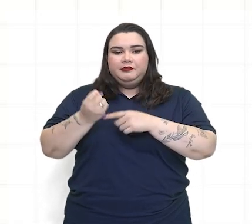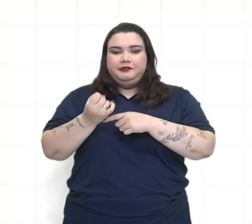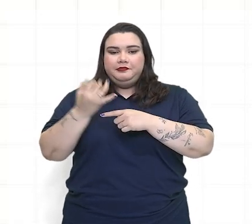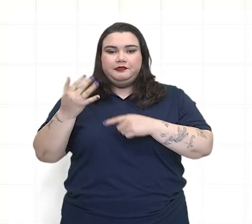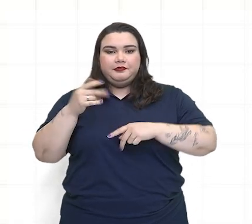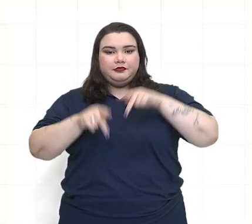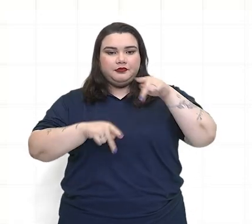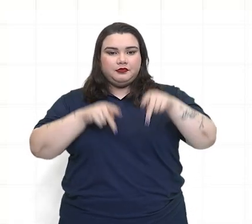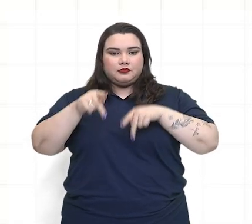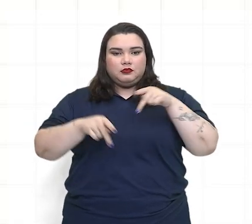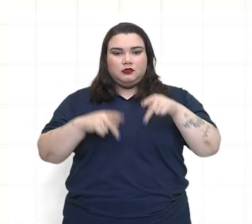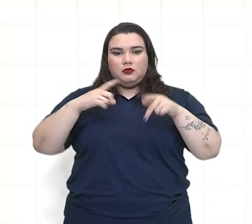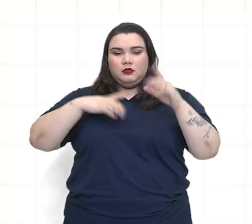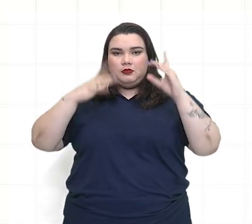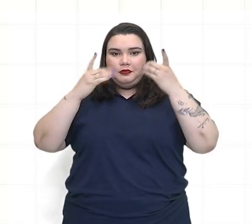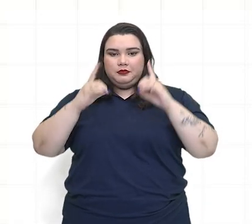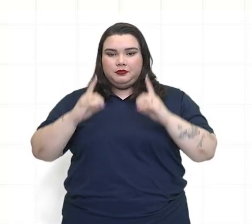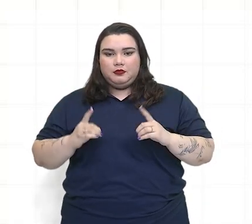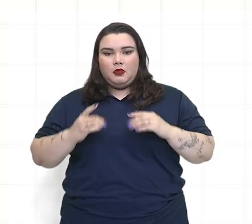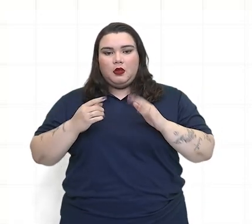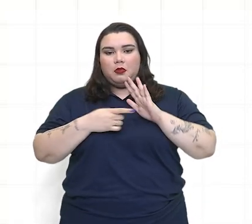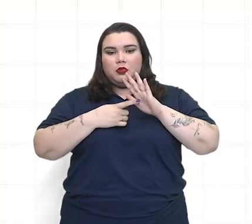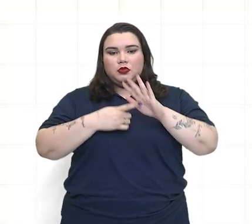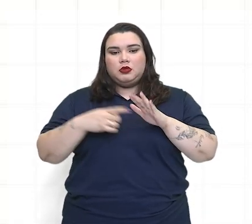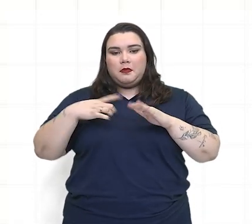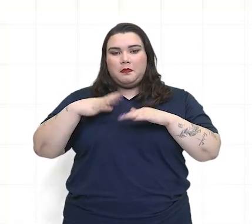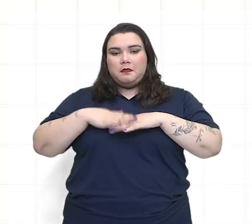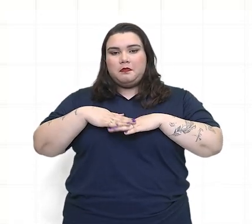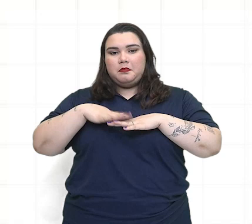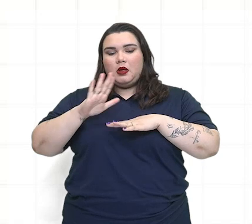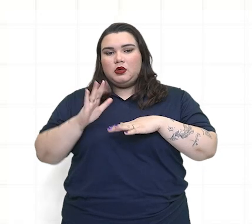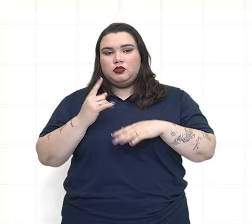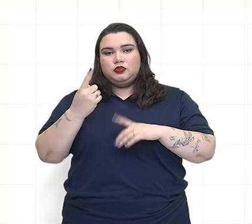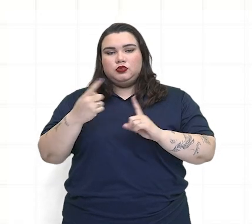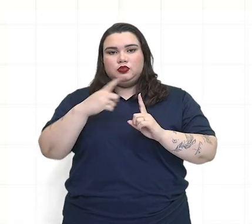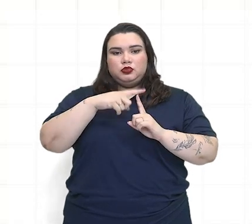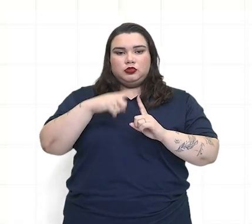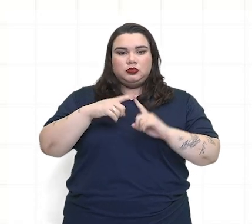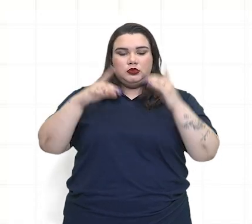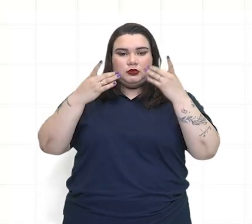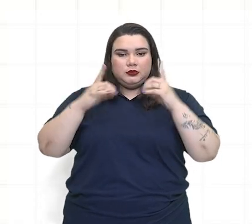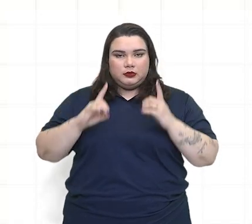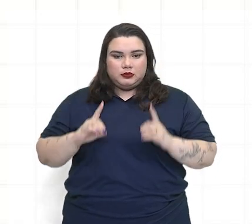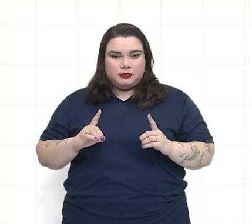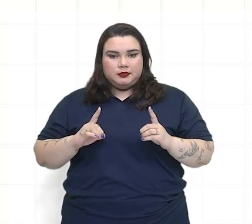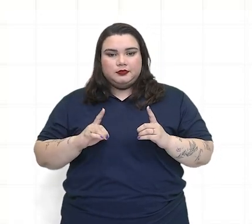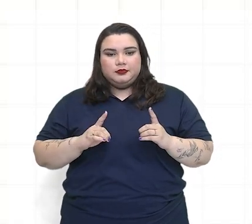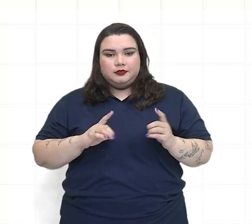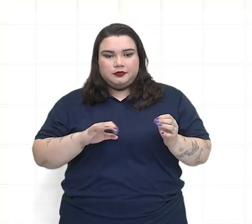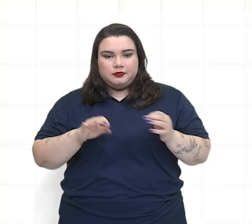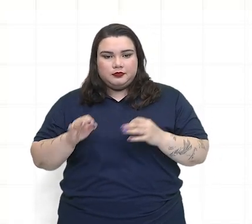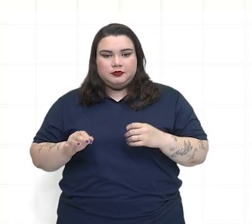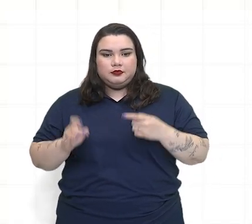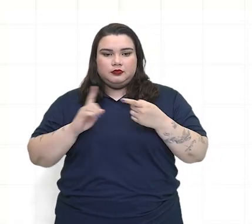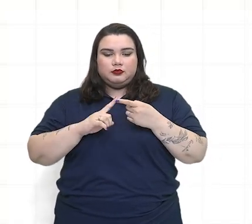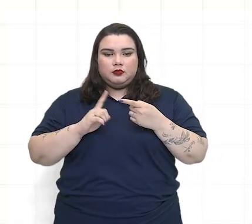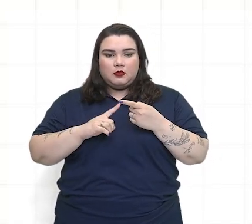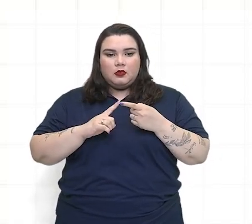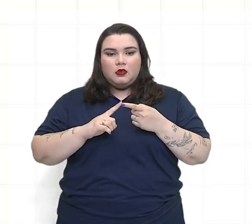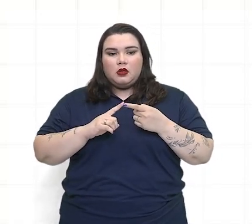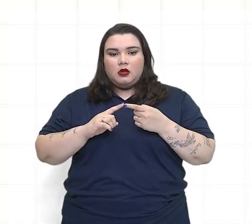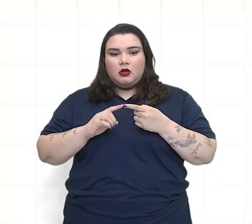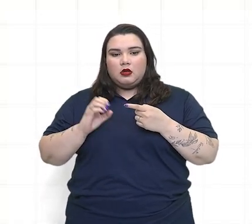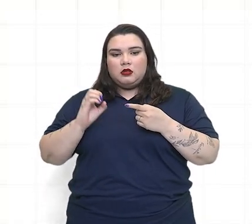da população que apresenta até mais de um tipo de dificuldade, ó, não consegue de modo algum, pouco mais do que